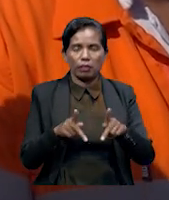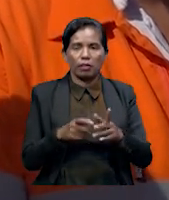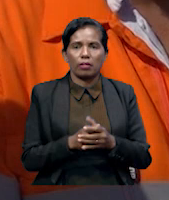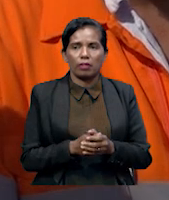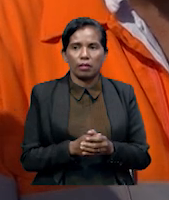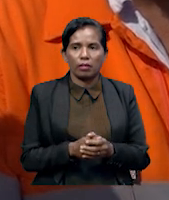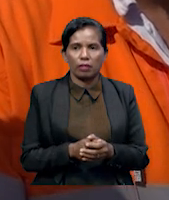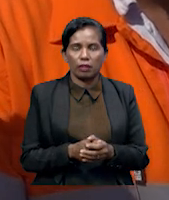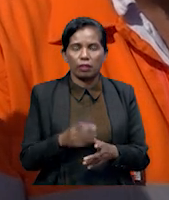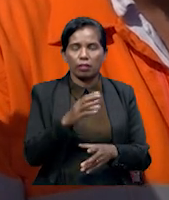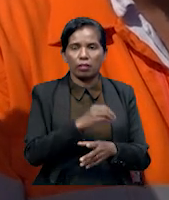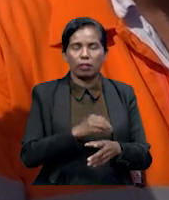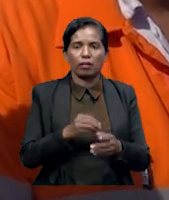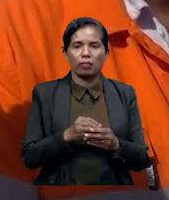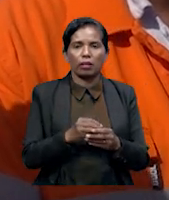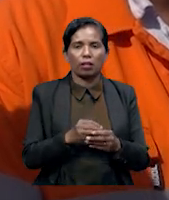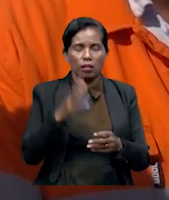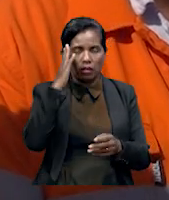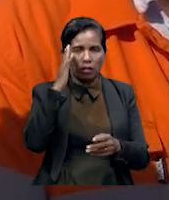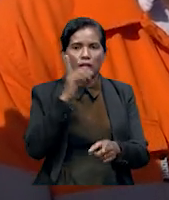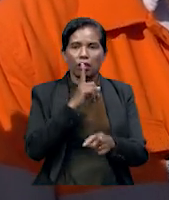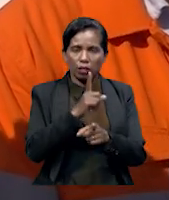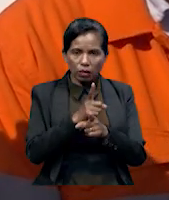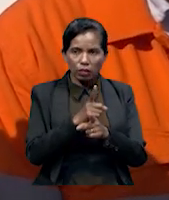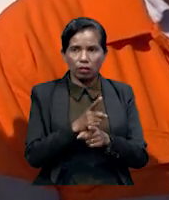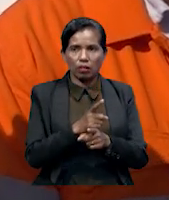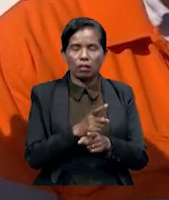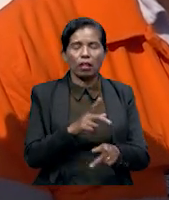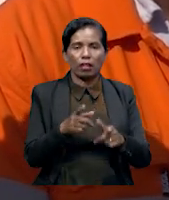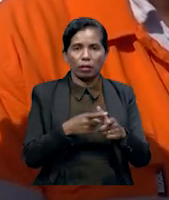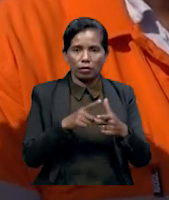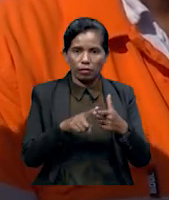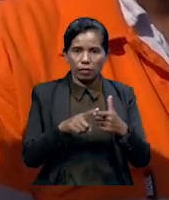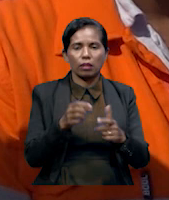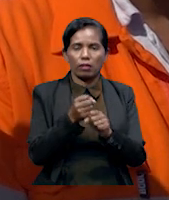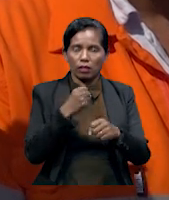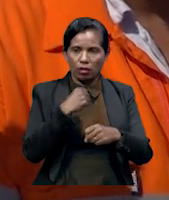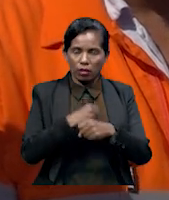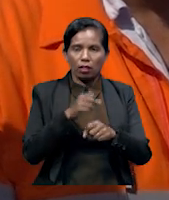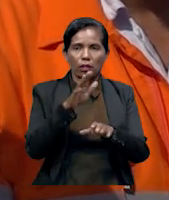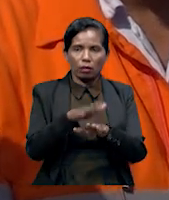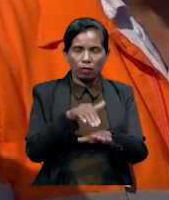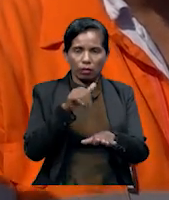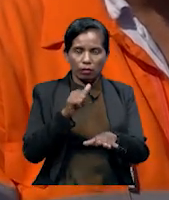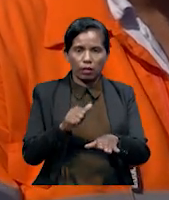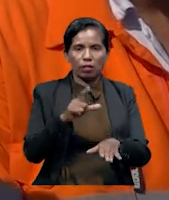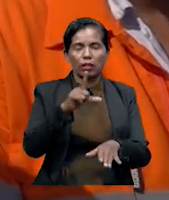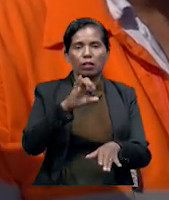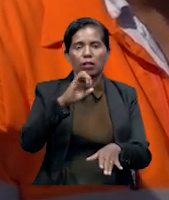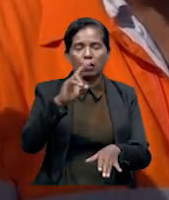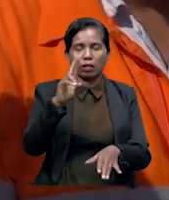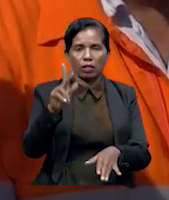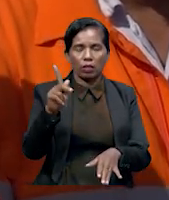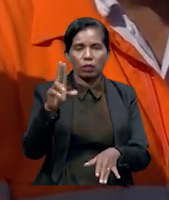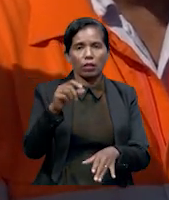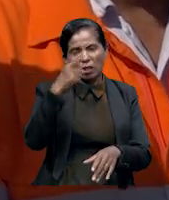en alto nivel, ne, teptebes, mak depois halo bolu, ne, liquefied gas, tamba